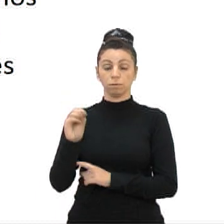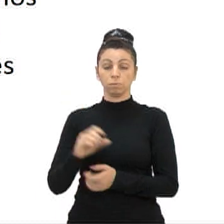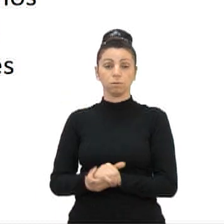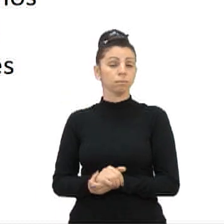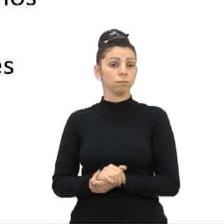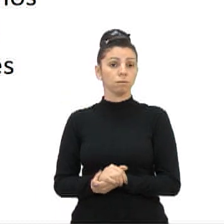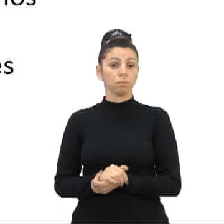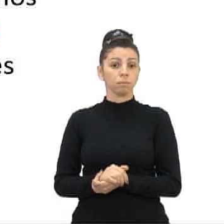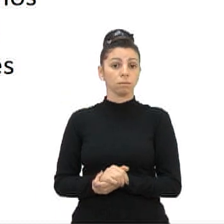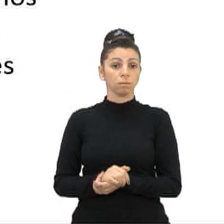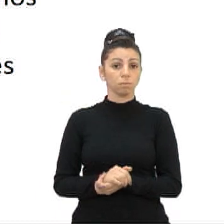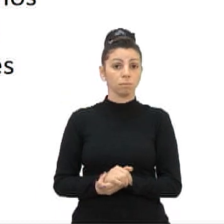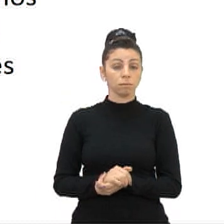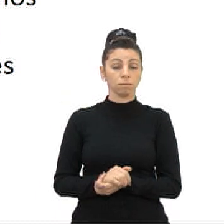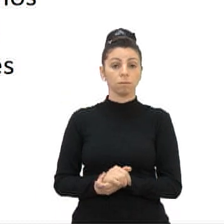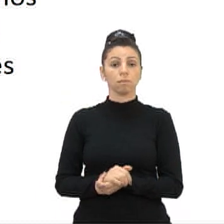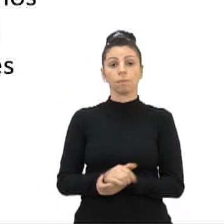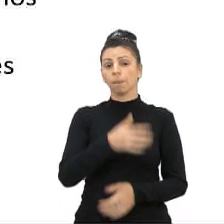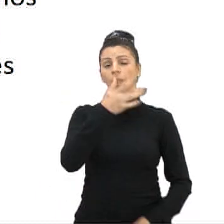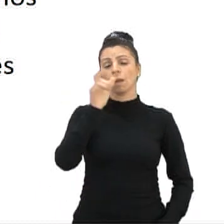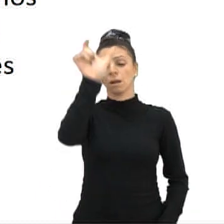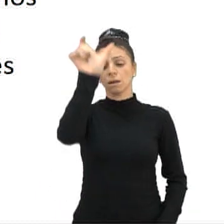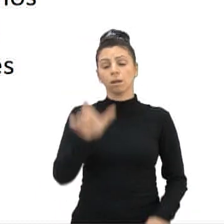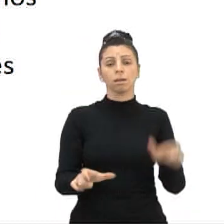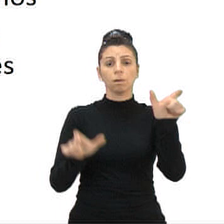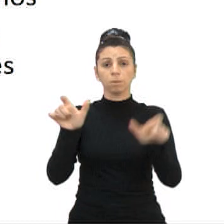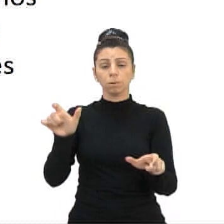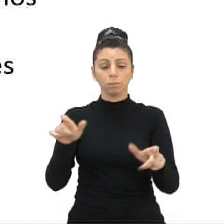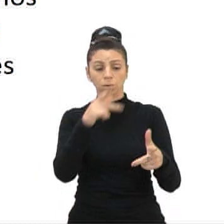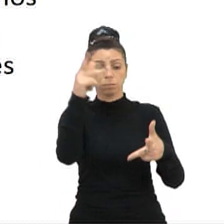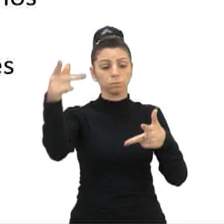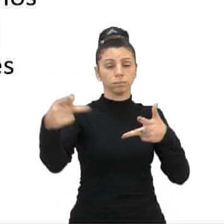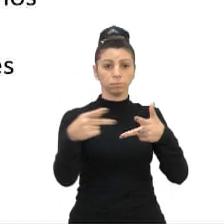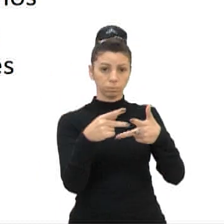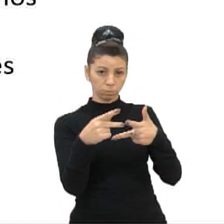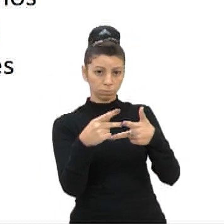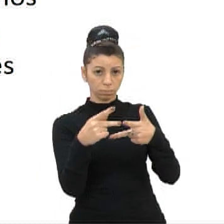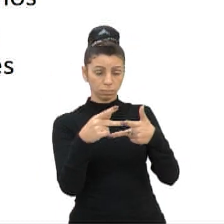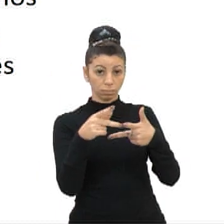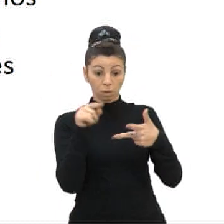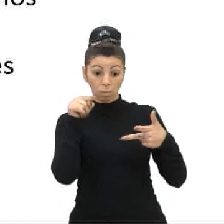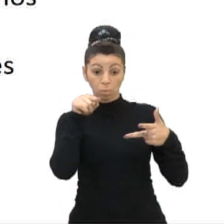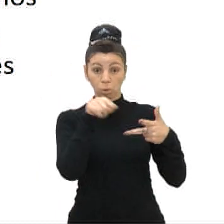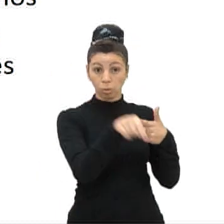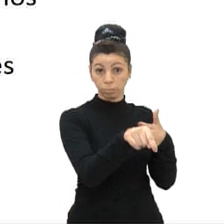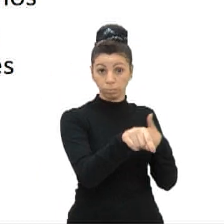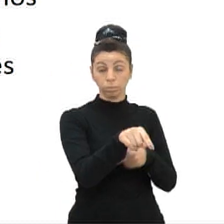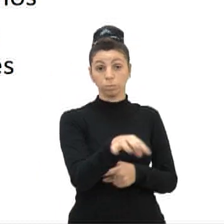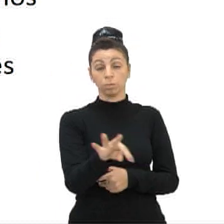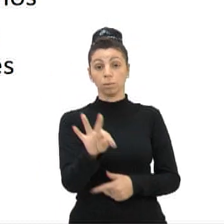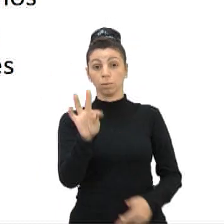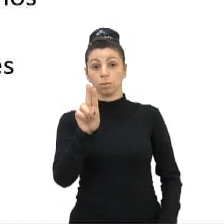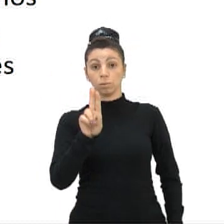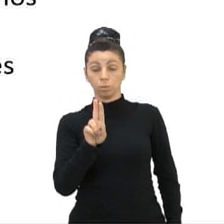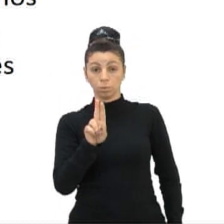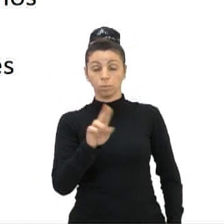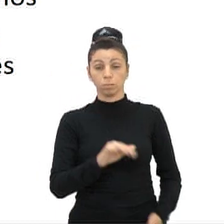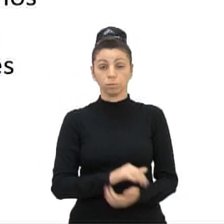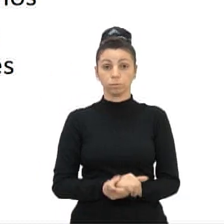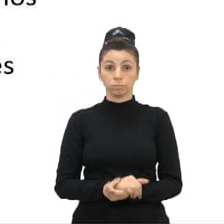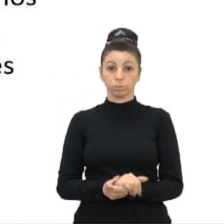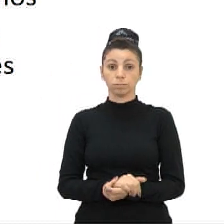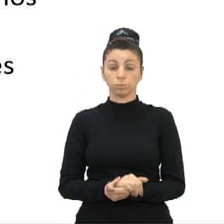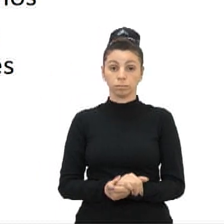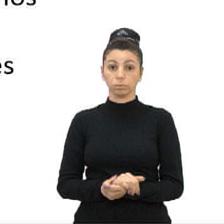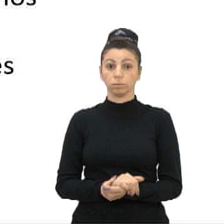na segunda pessoa do singular, do presente do modo indicativo, né, o tu, e na segunda pessoa do plural. Então, segunda pessoa